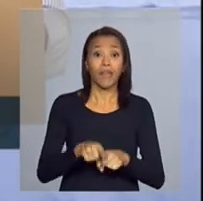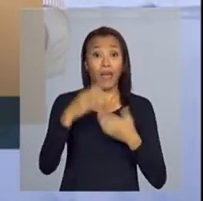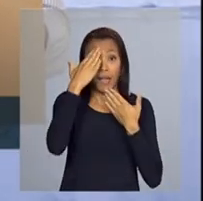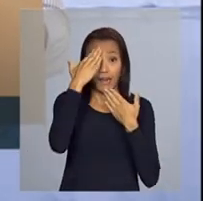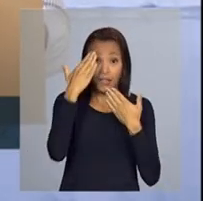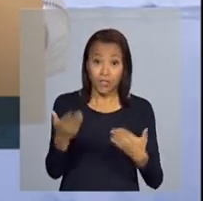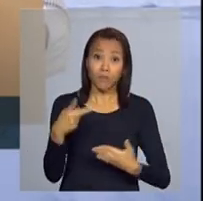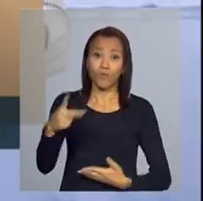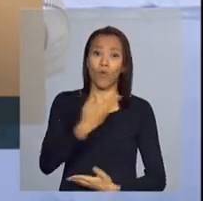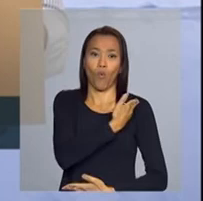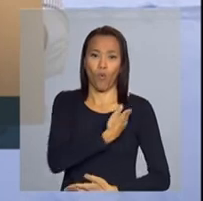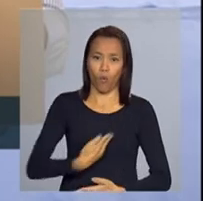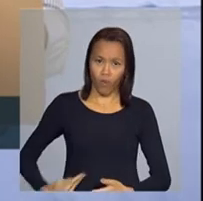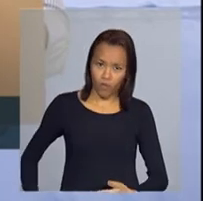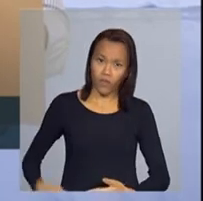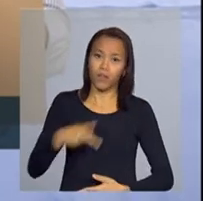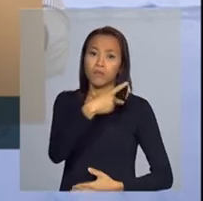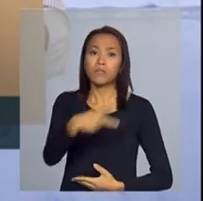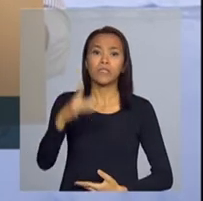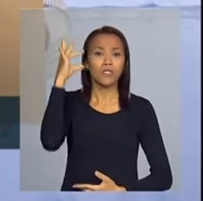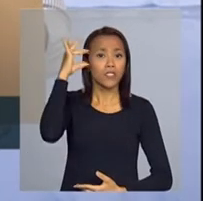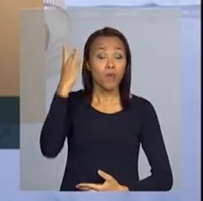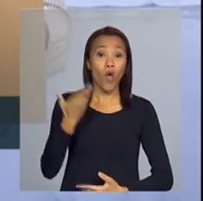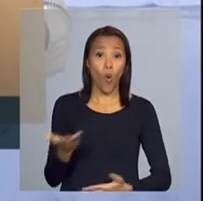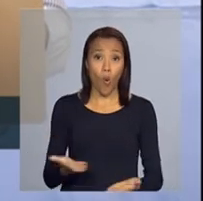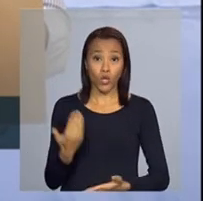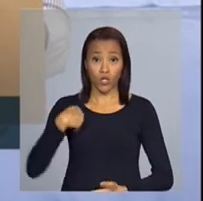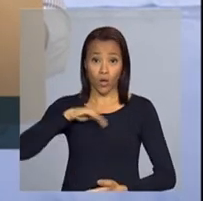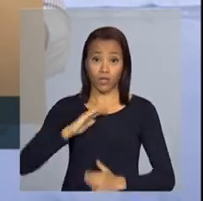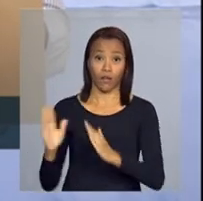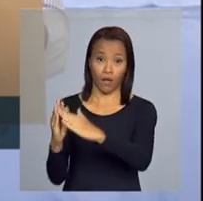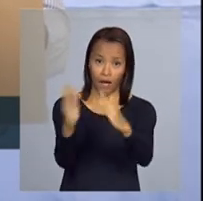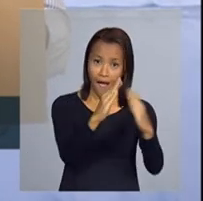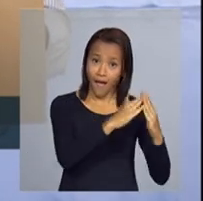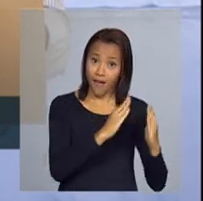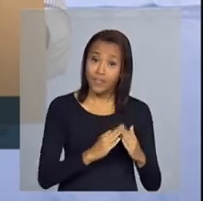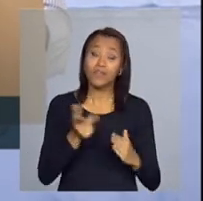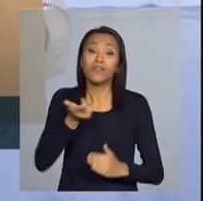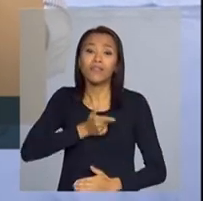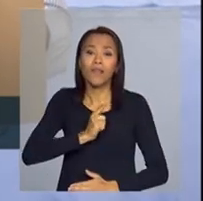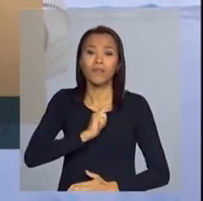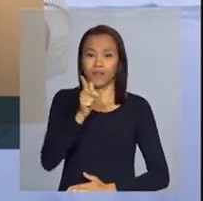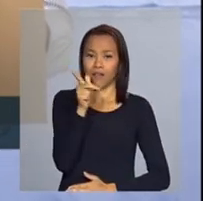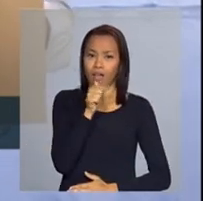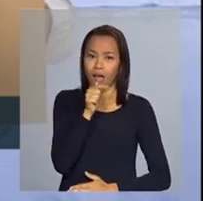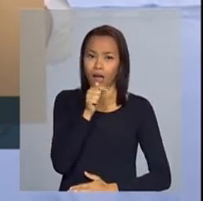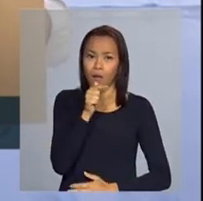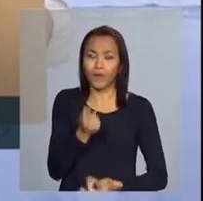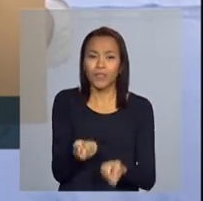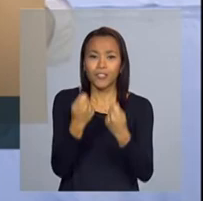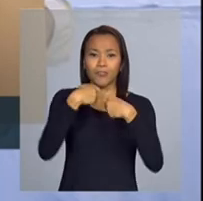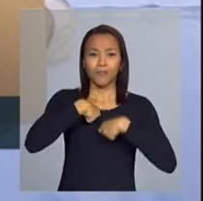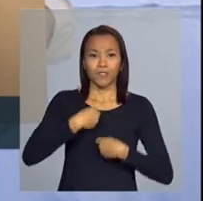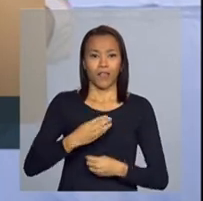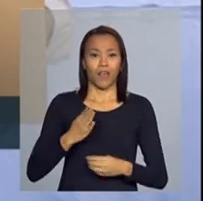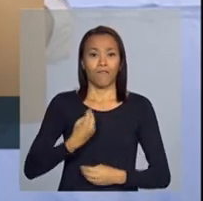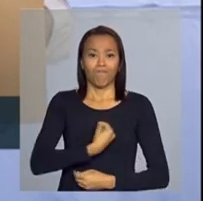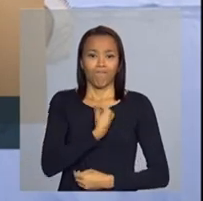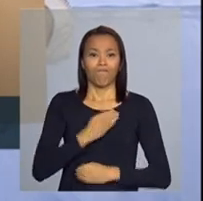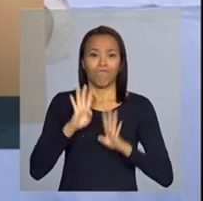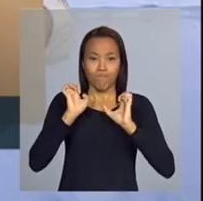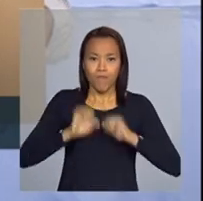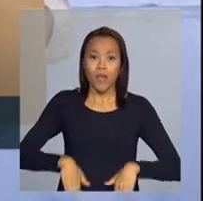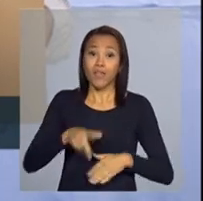governo Dilma, estamos vendo chegar em nossas casas o líquido precioso que traz a vida. Como